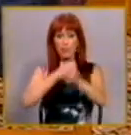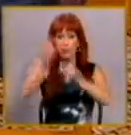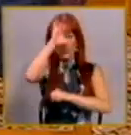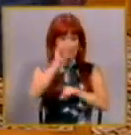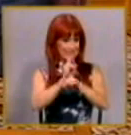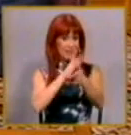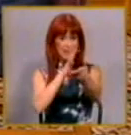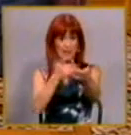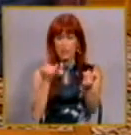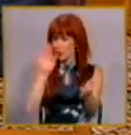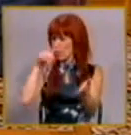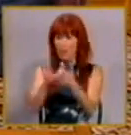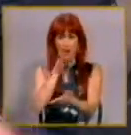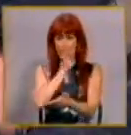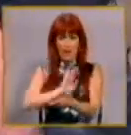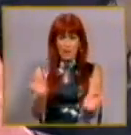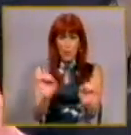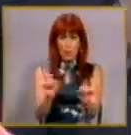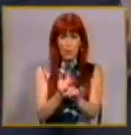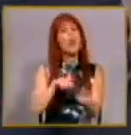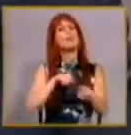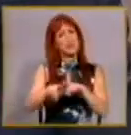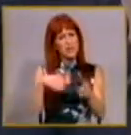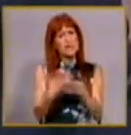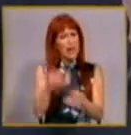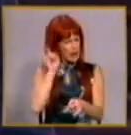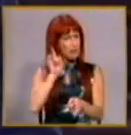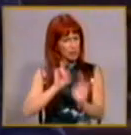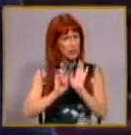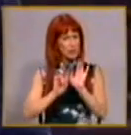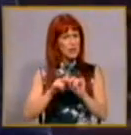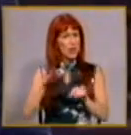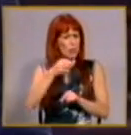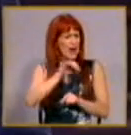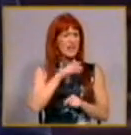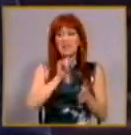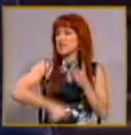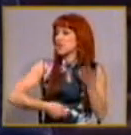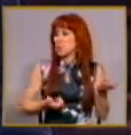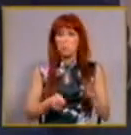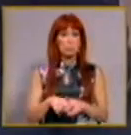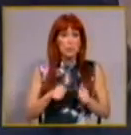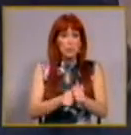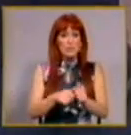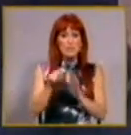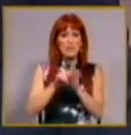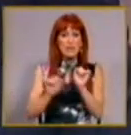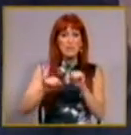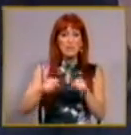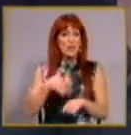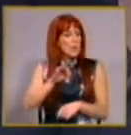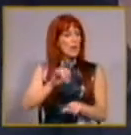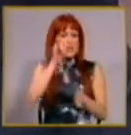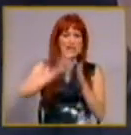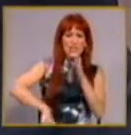disse, não tem efeito prático, porque tem um efeito político, e efeito político é importante. É dizer que o Partido Socialista desistiu de cumprir o memorando, que o Partido